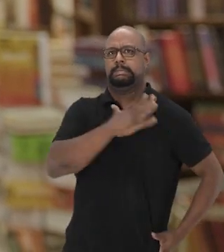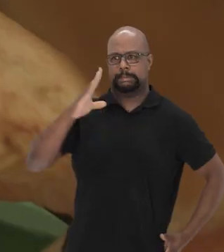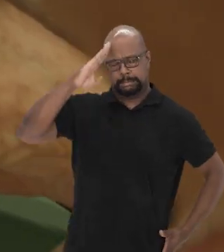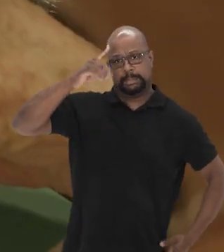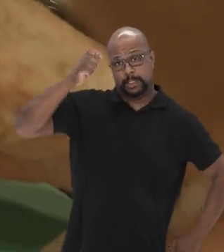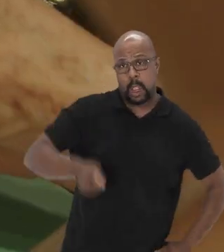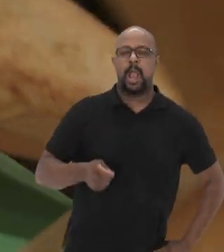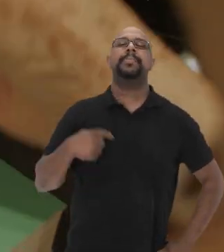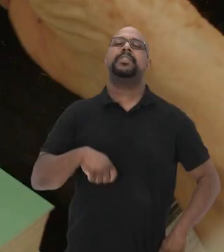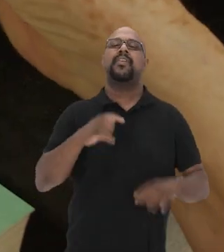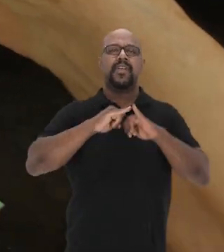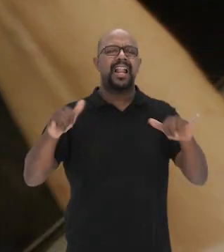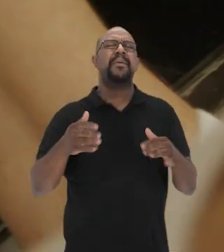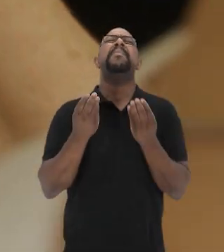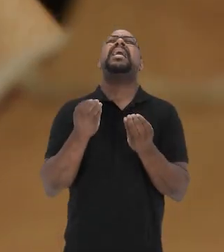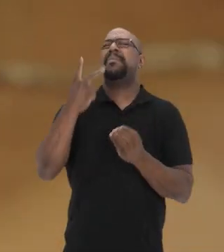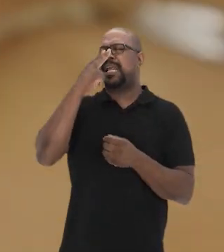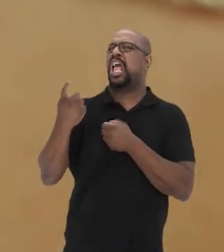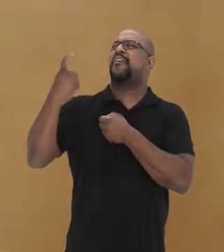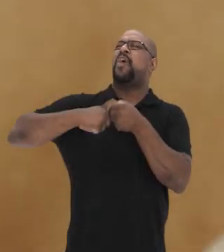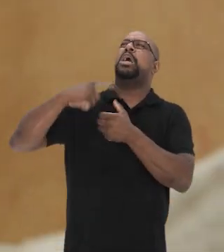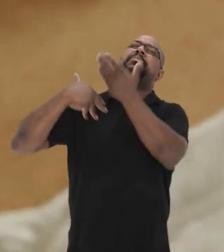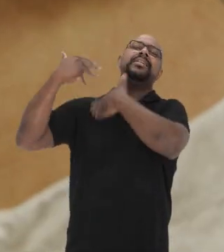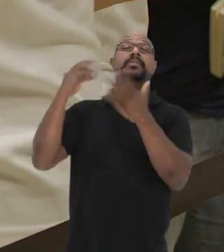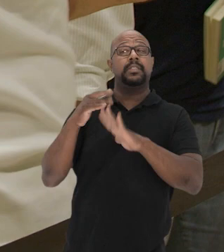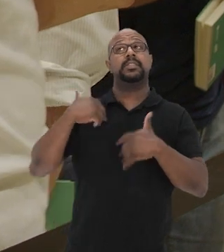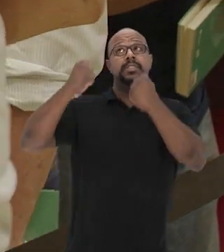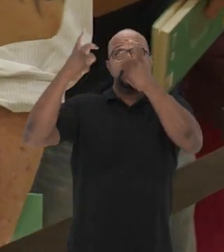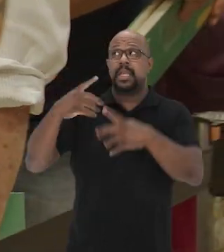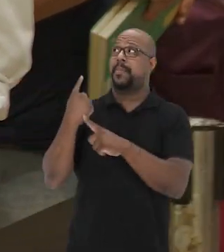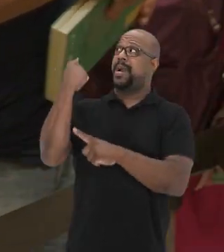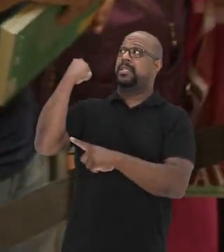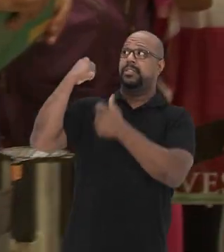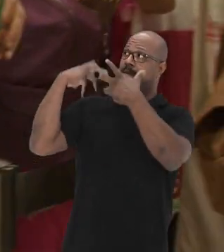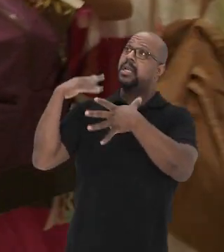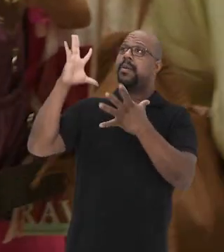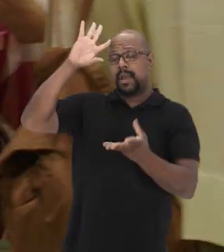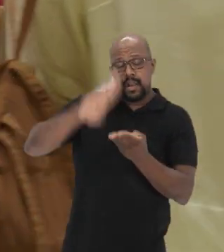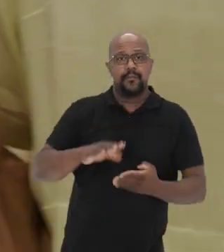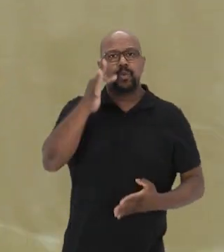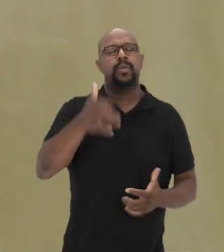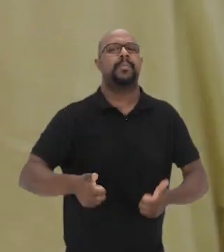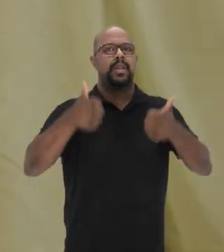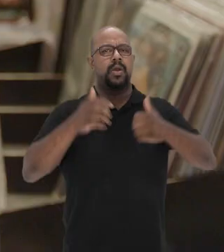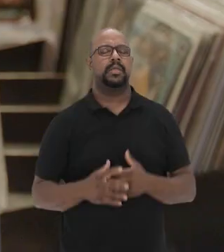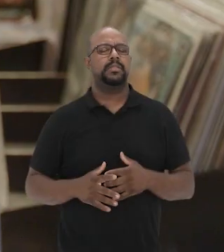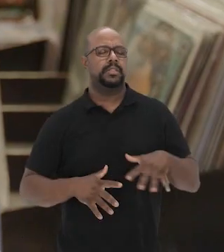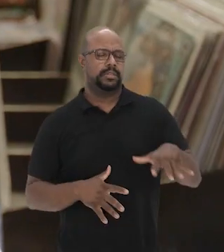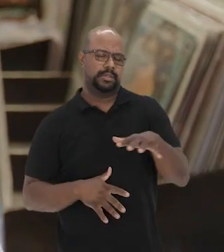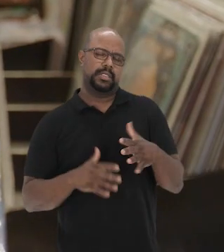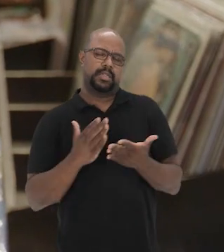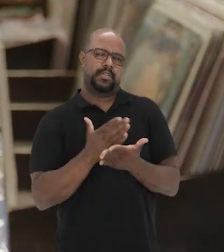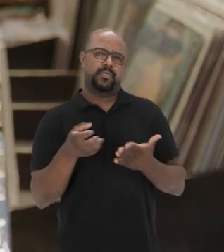falar recentemente disseram mas para que remoeu o passado é o seguinte a gente fala do passado para construir o futuro esse